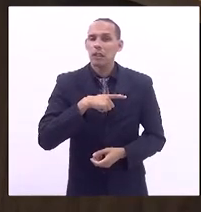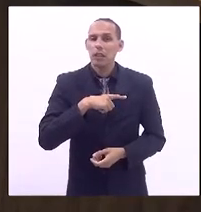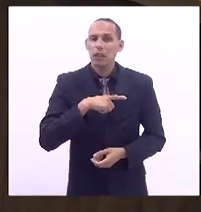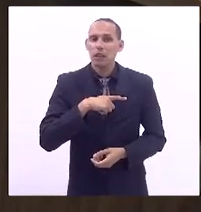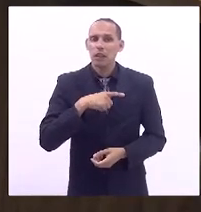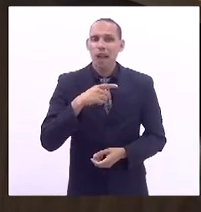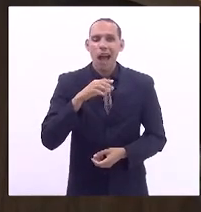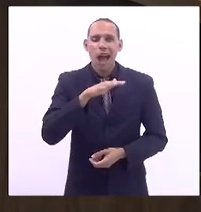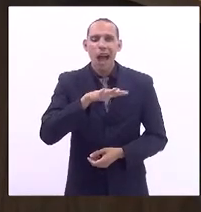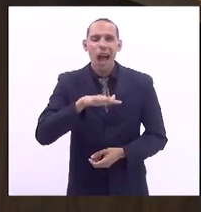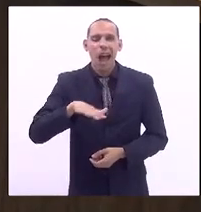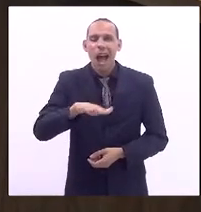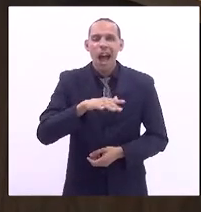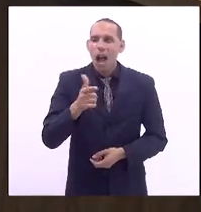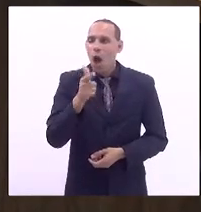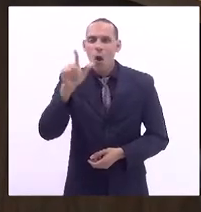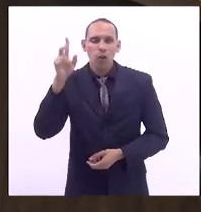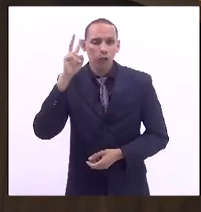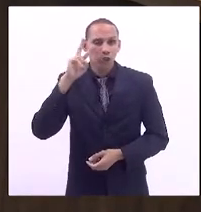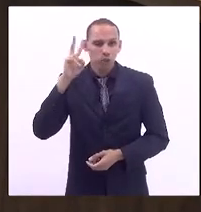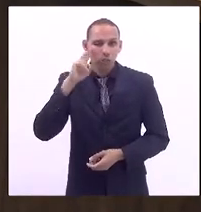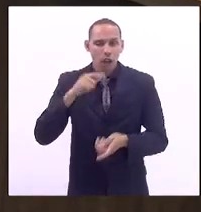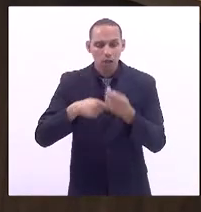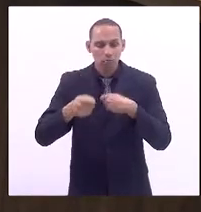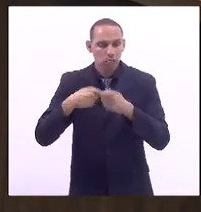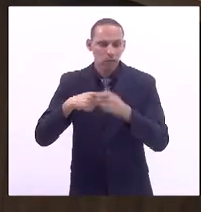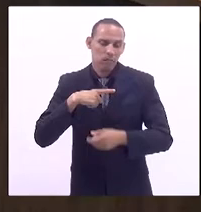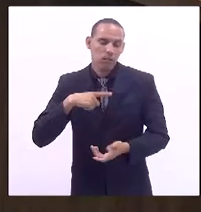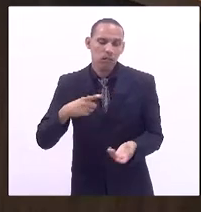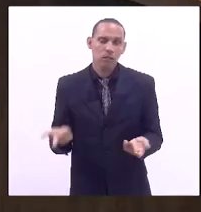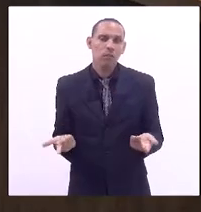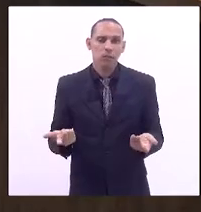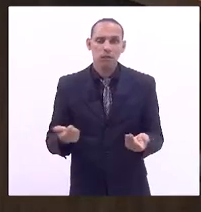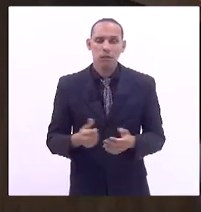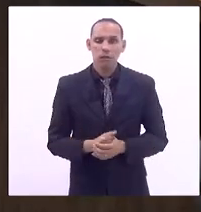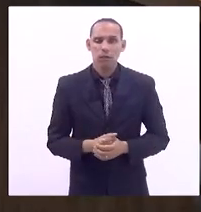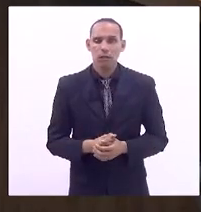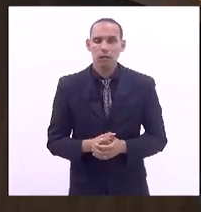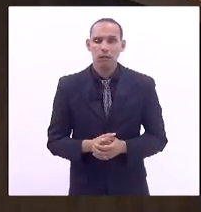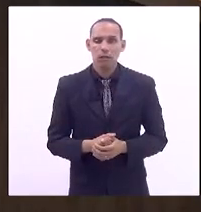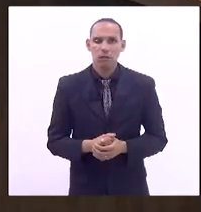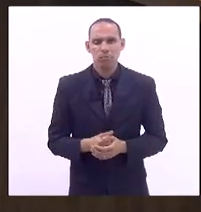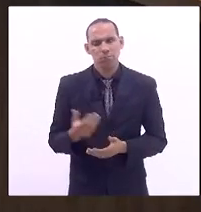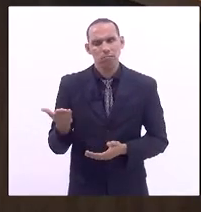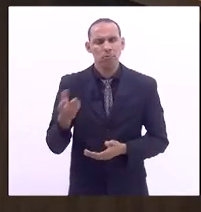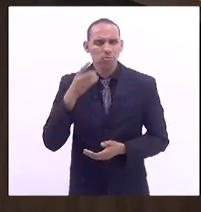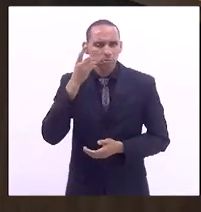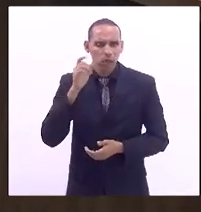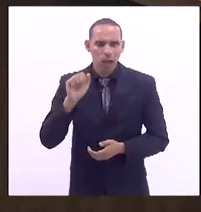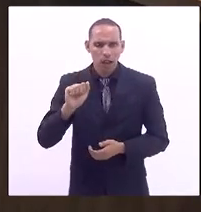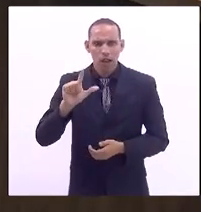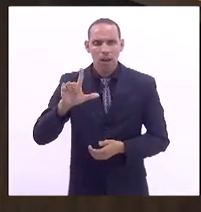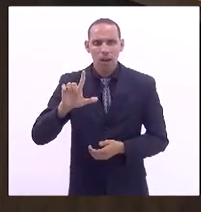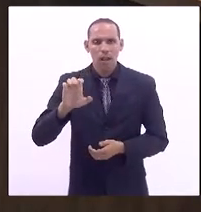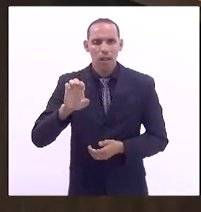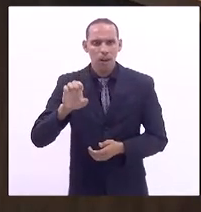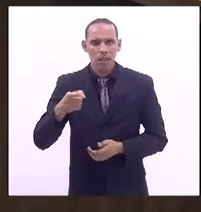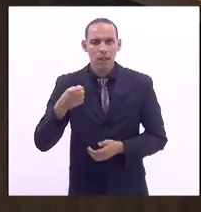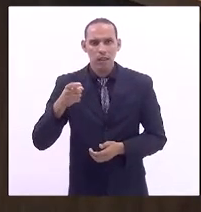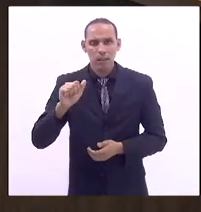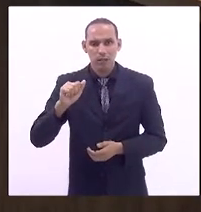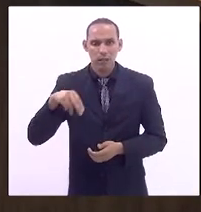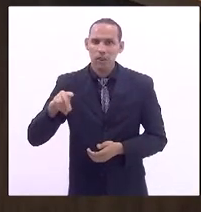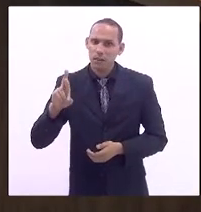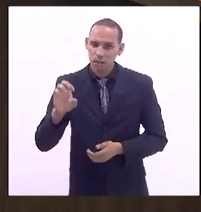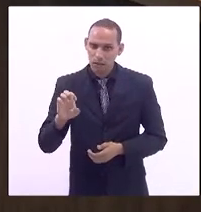em outras áreas históricas comerciais quem sabe Deus Deputado Alexandre que a nossa